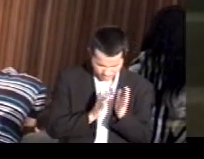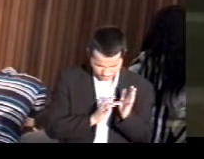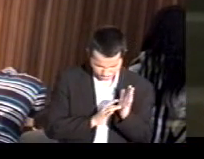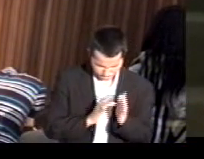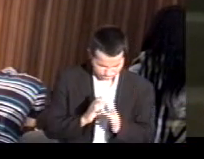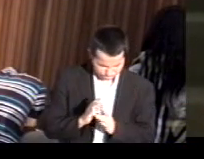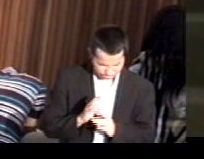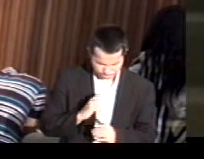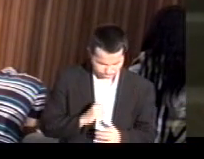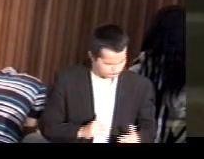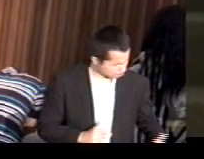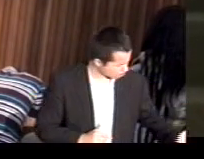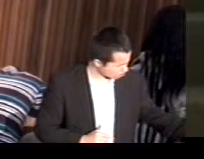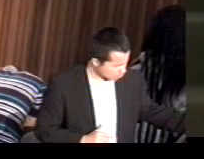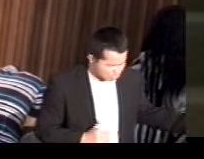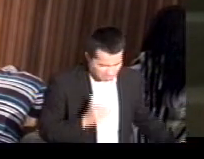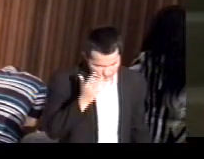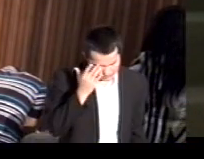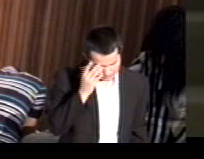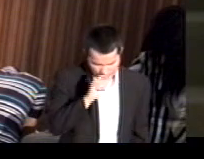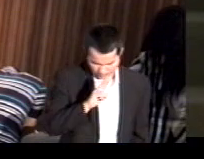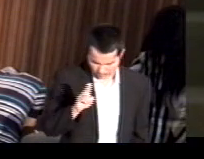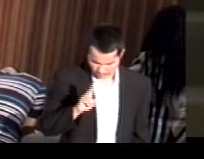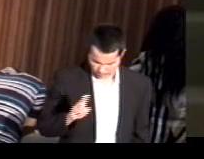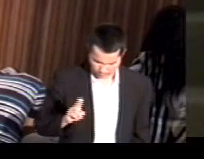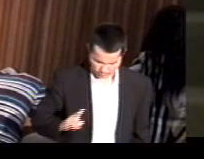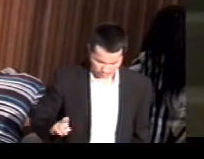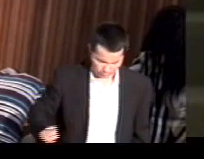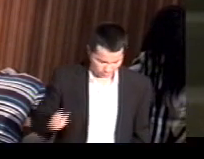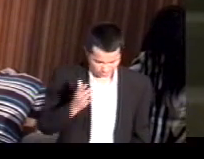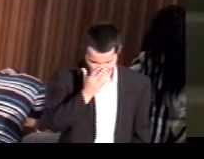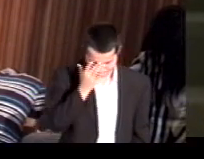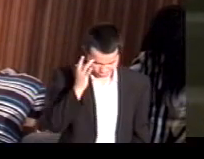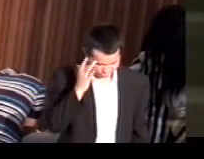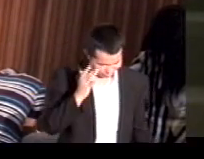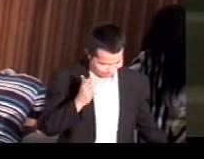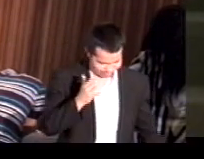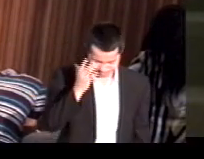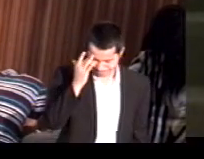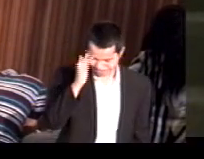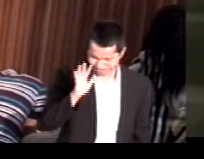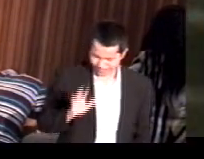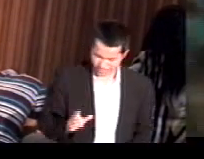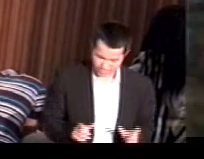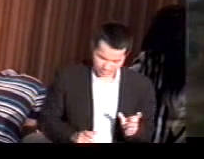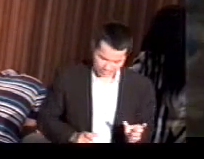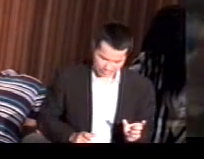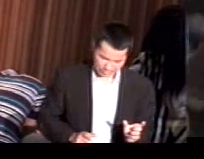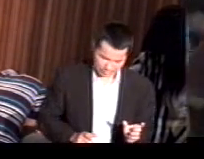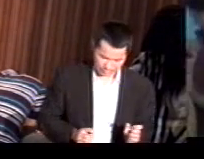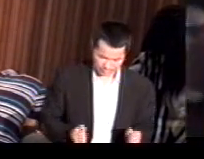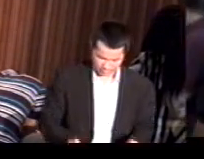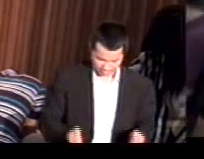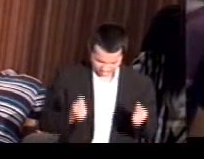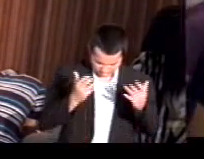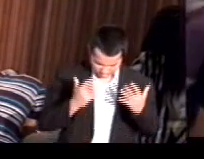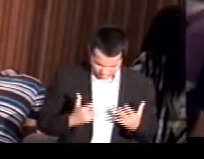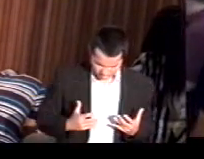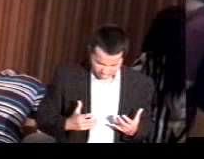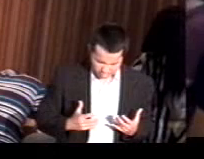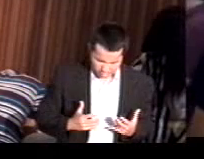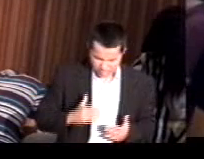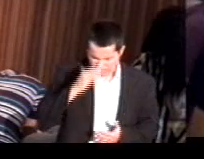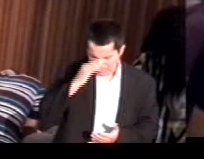não saberia dizer o nome de cada um deles, mas a tua palavra me diz, e eu creio nela, que o Senhor